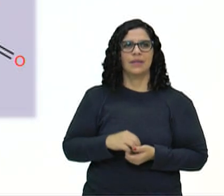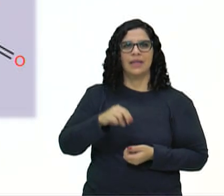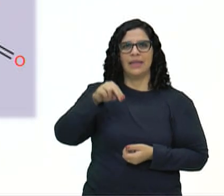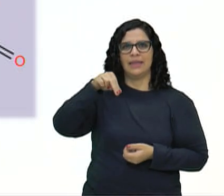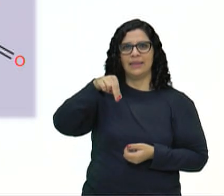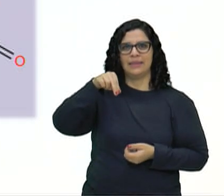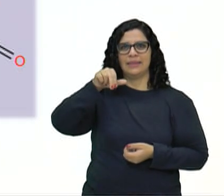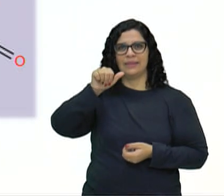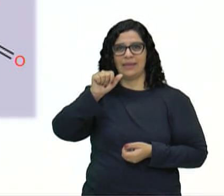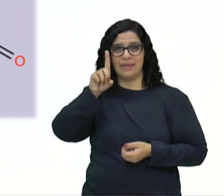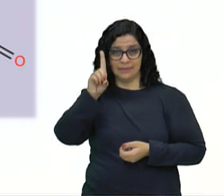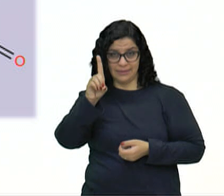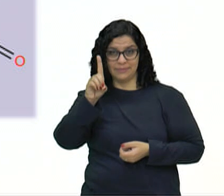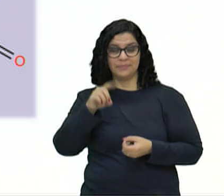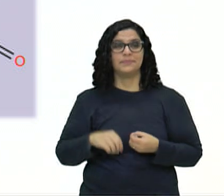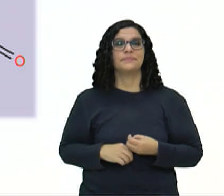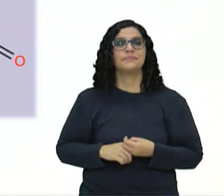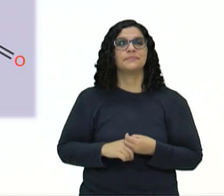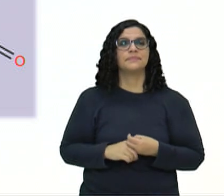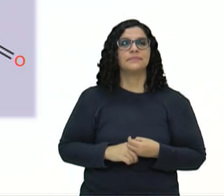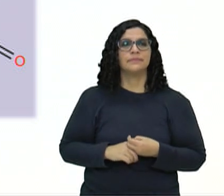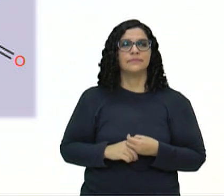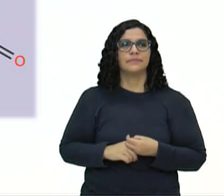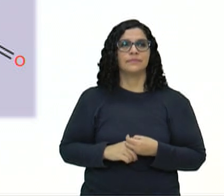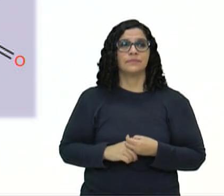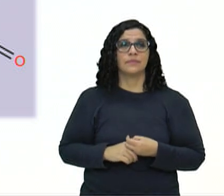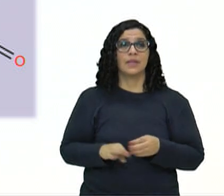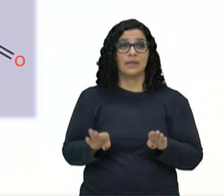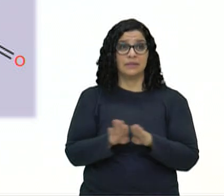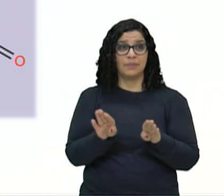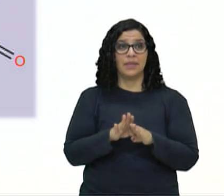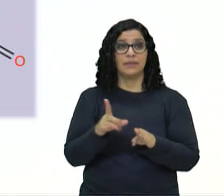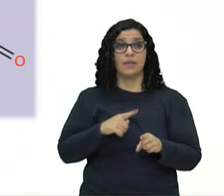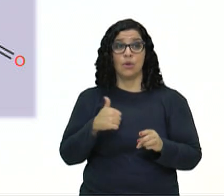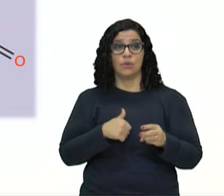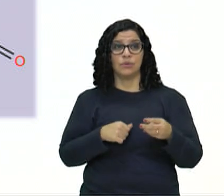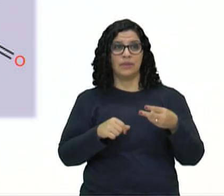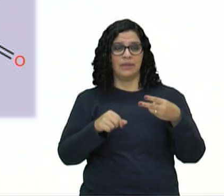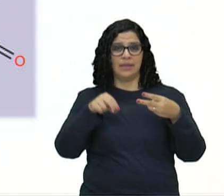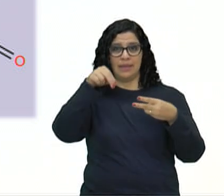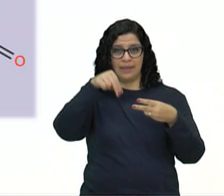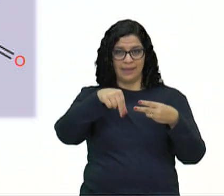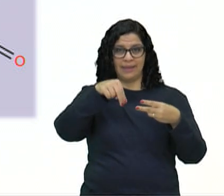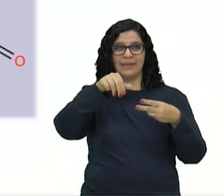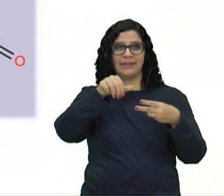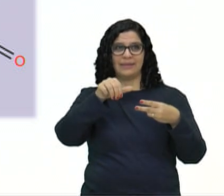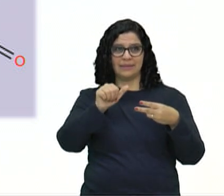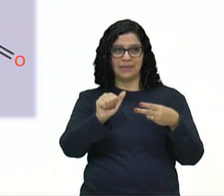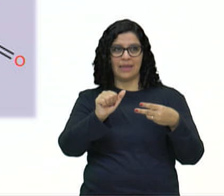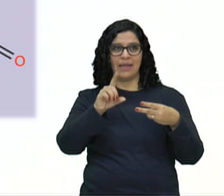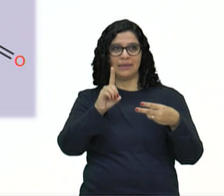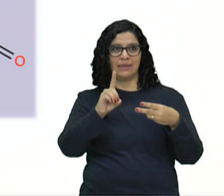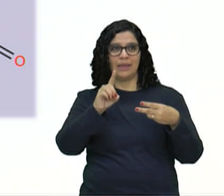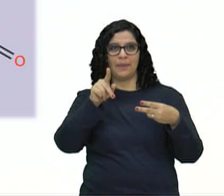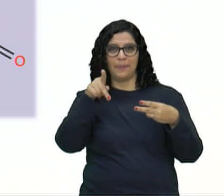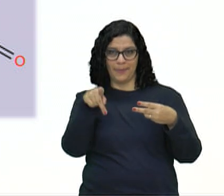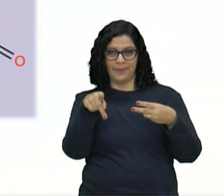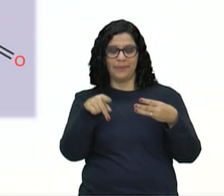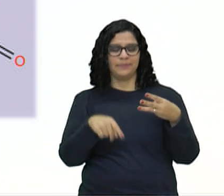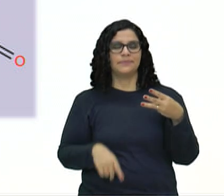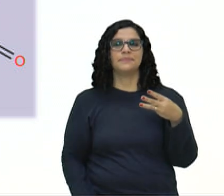Nicotinamina, adenina, dinucleotídeo. Ou quando ele ganha um título, nicotinamina, adenina,